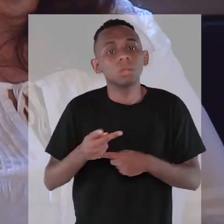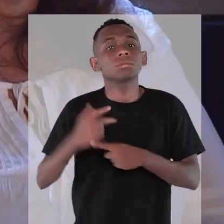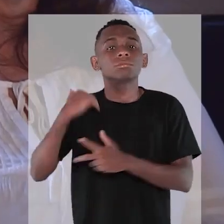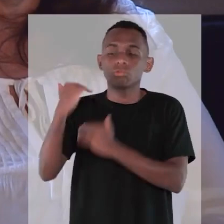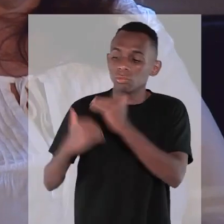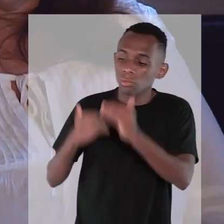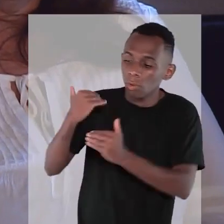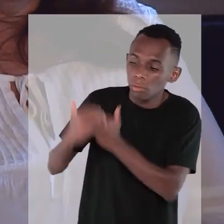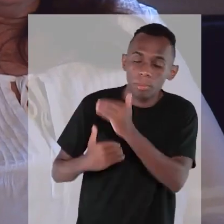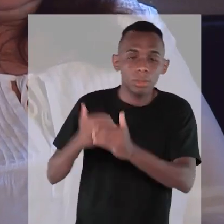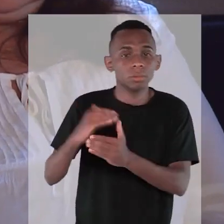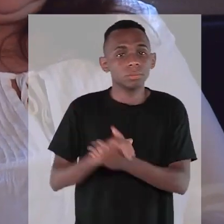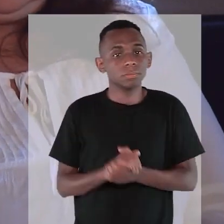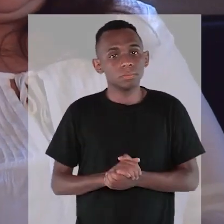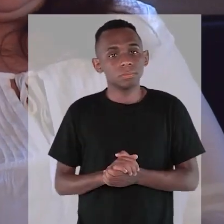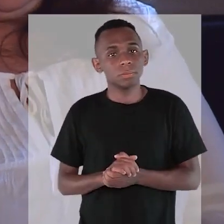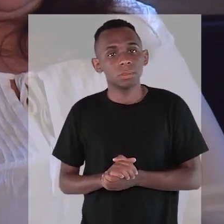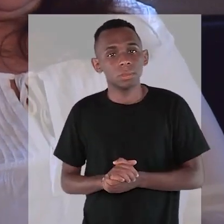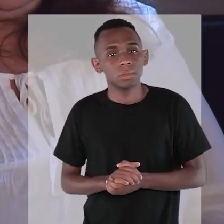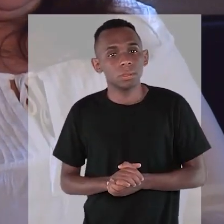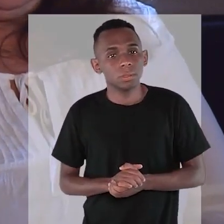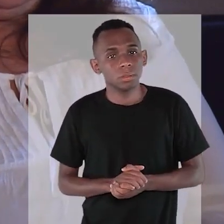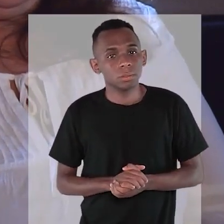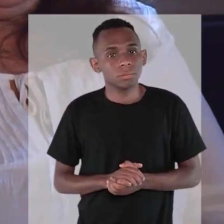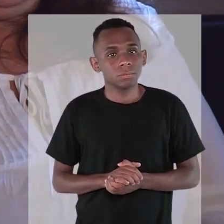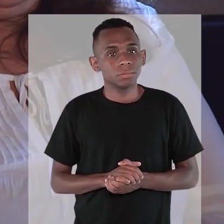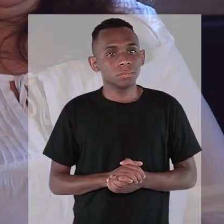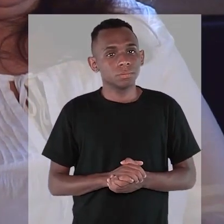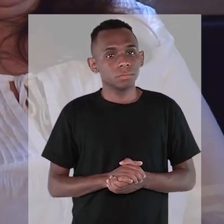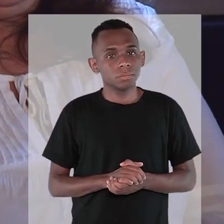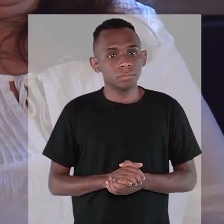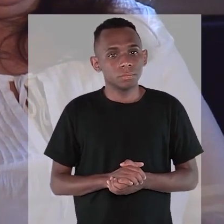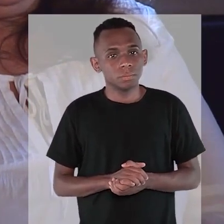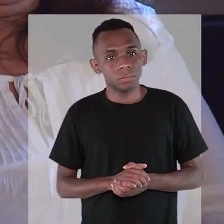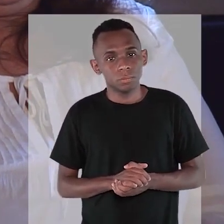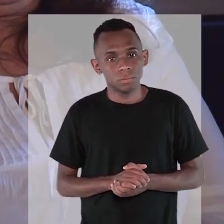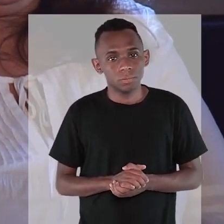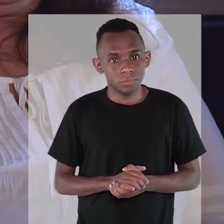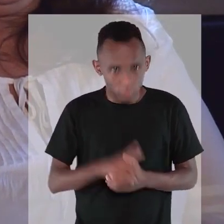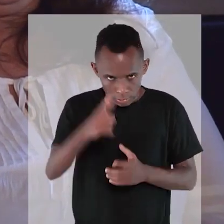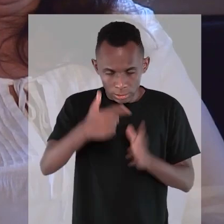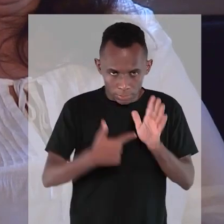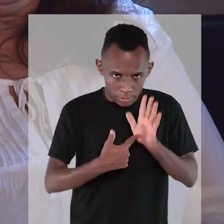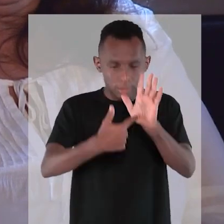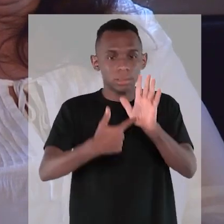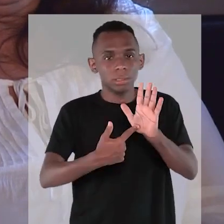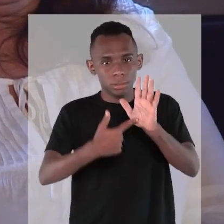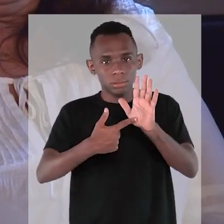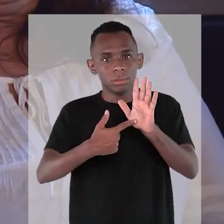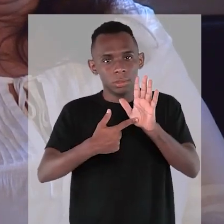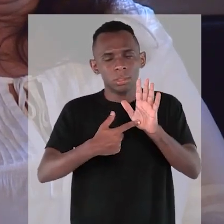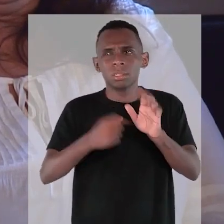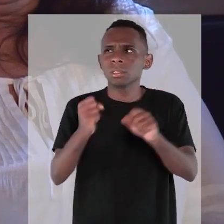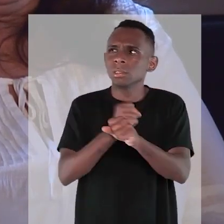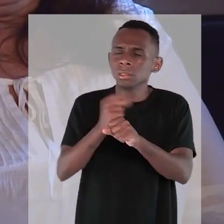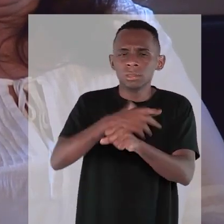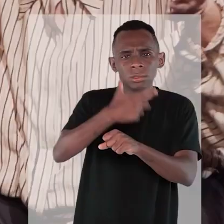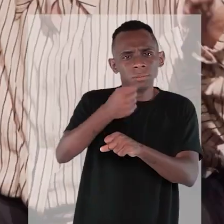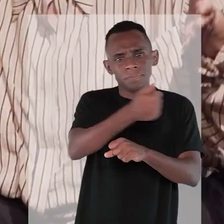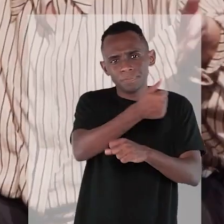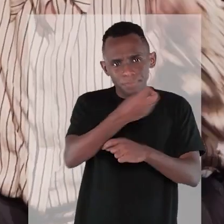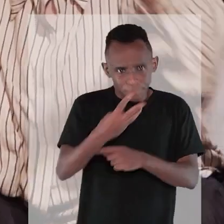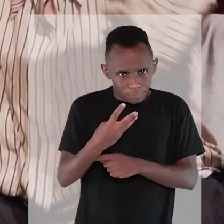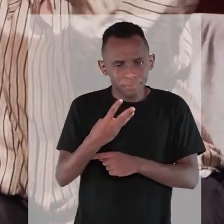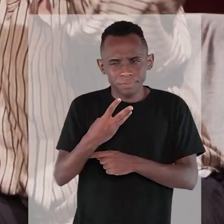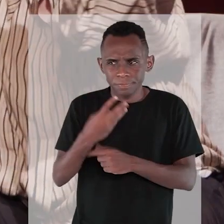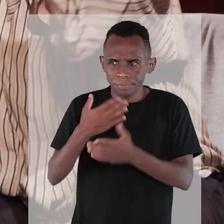processo, essa conjuntura alargada, que o senhor está chamando a atenção, a partir, talvez, de 2013, tá?